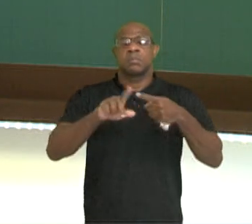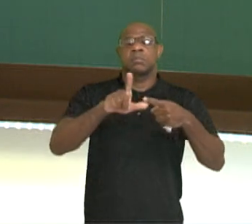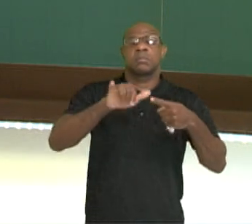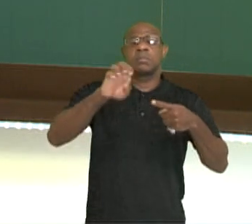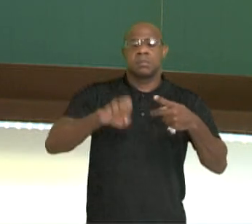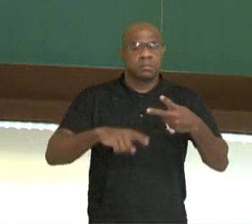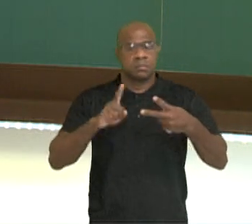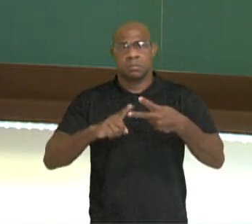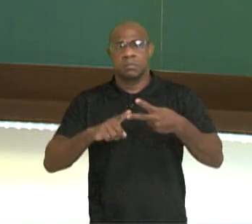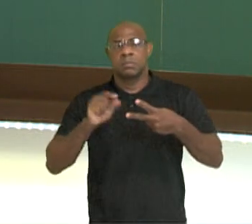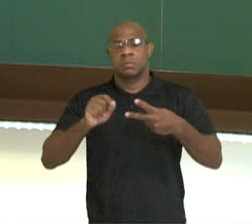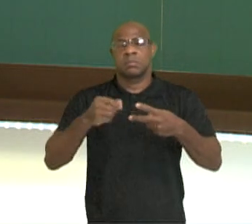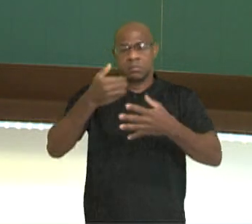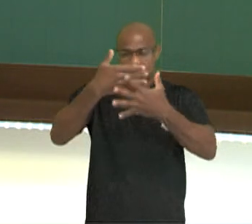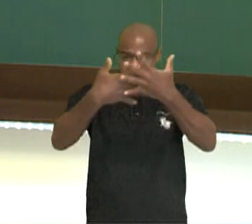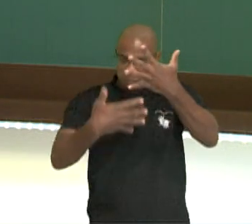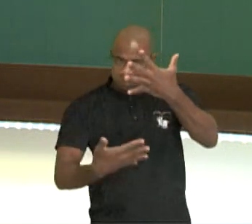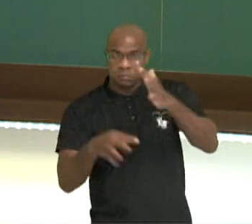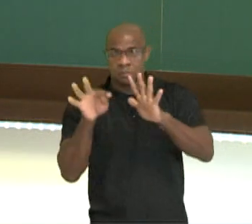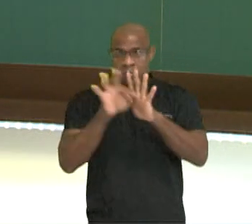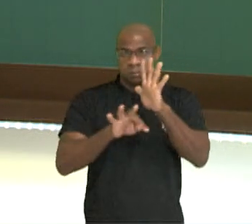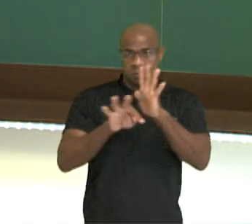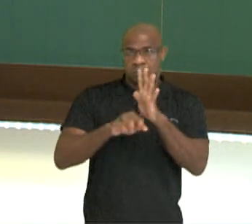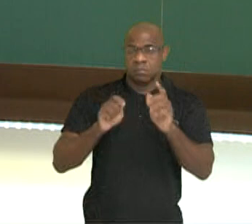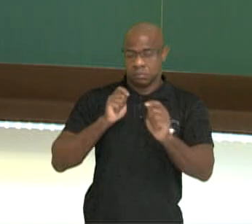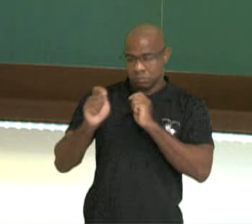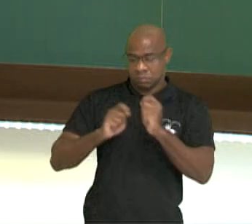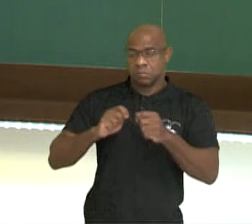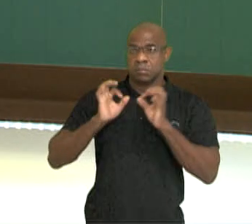e estudamos o corpo da reportagem, tá certo,